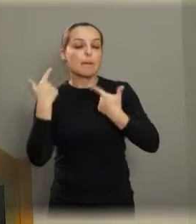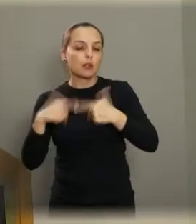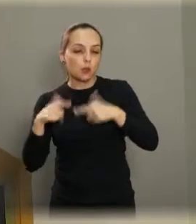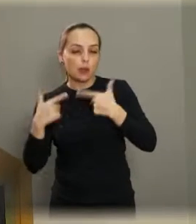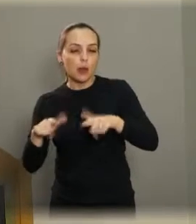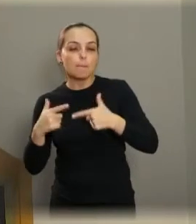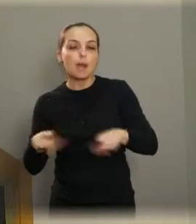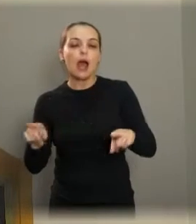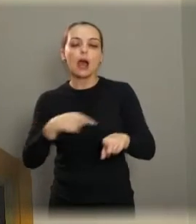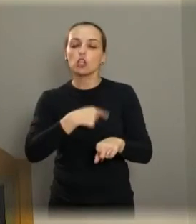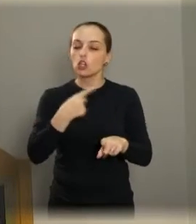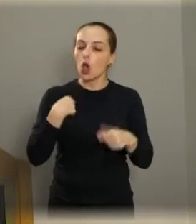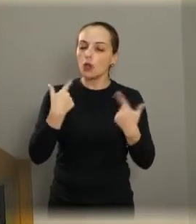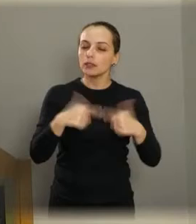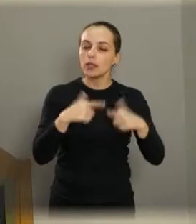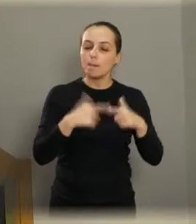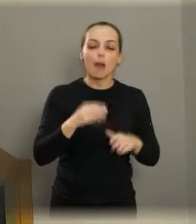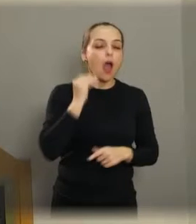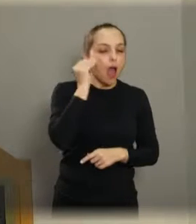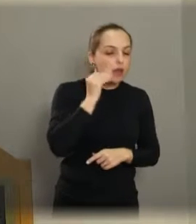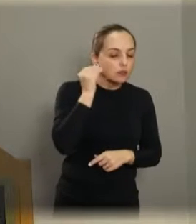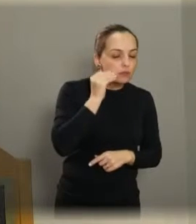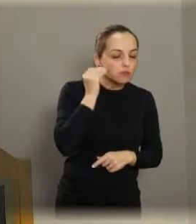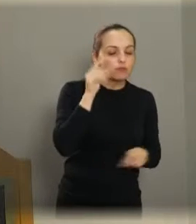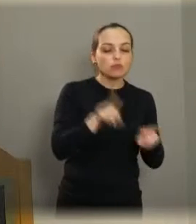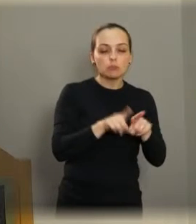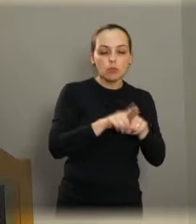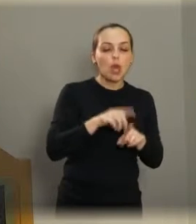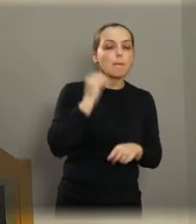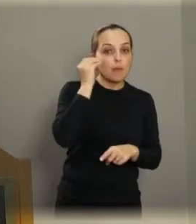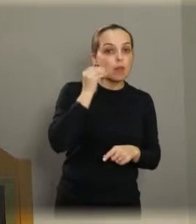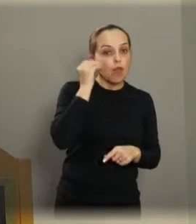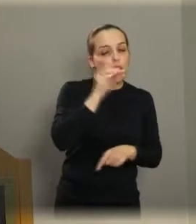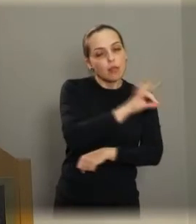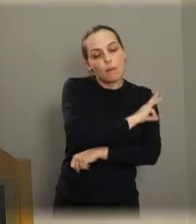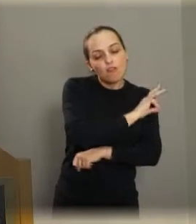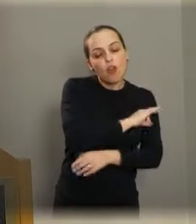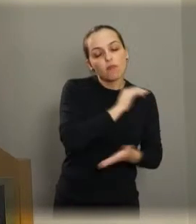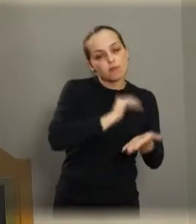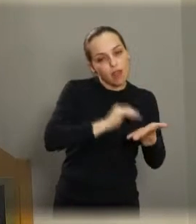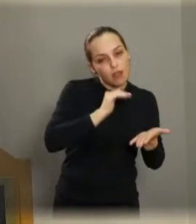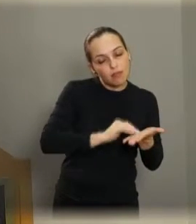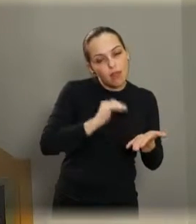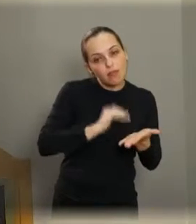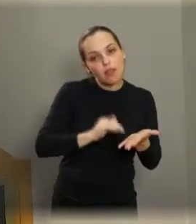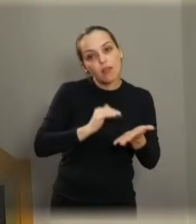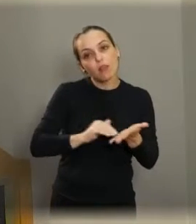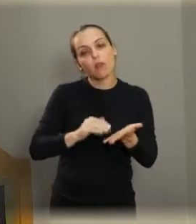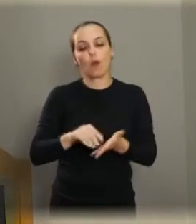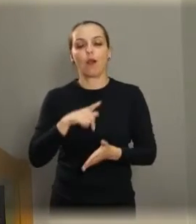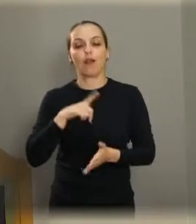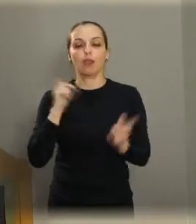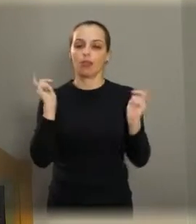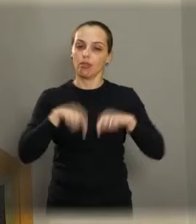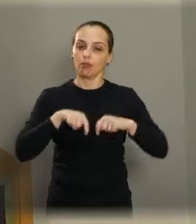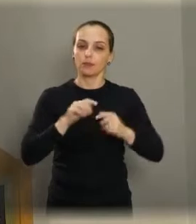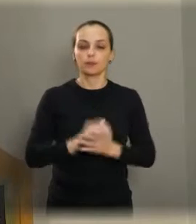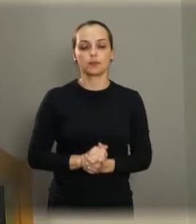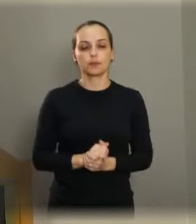trabalho como das oportunidades aí que a prefeitura e as secretarias às vezes estão oferecendo